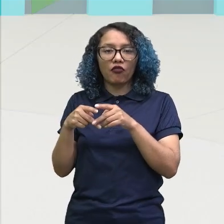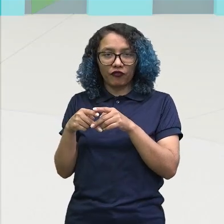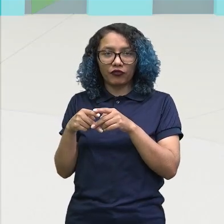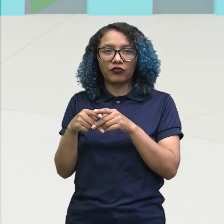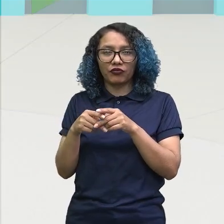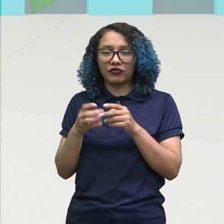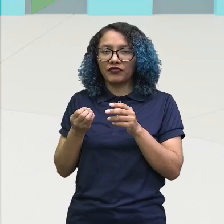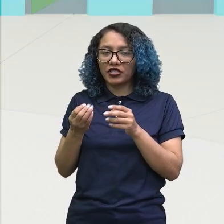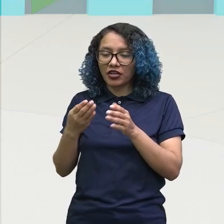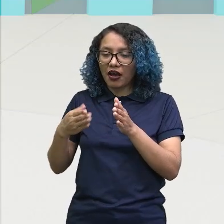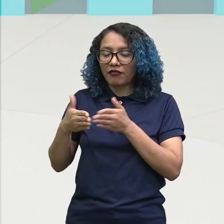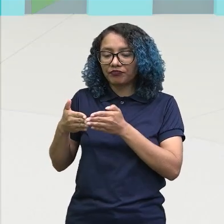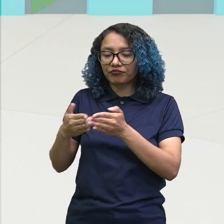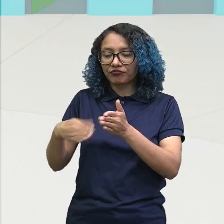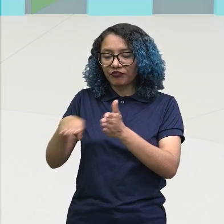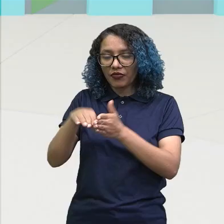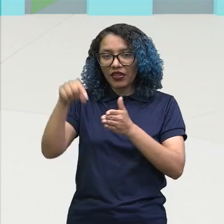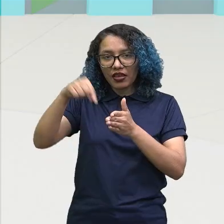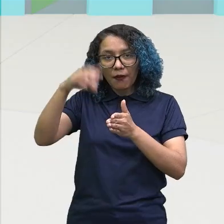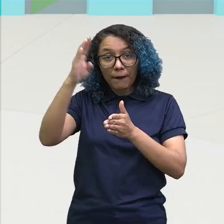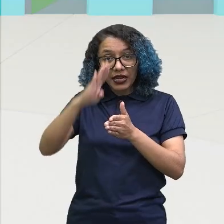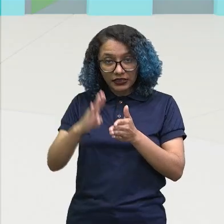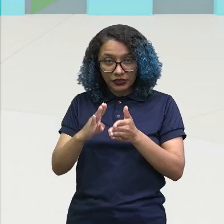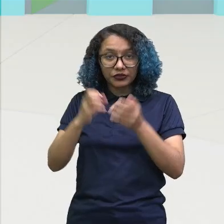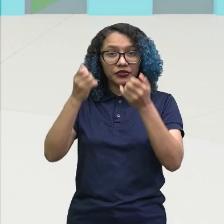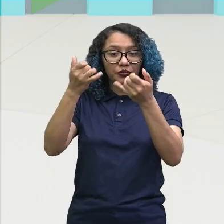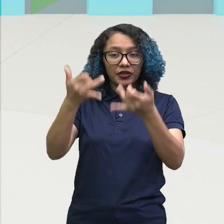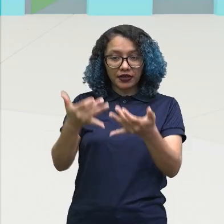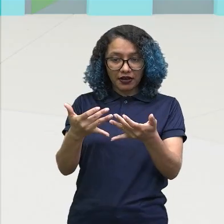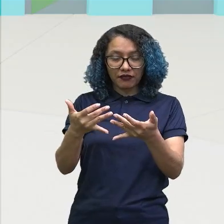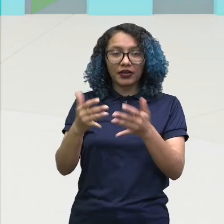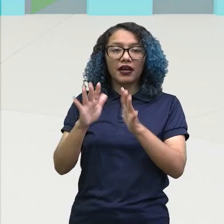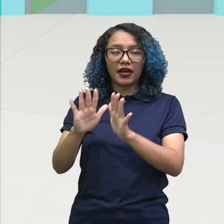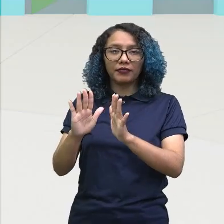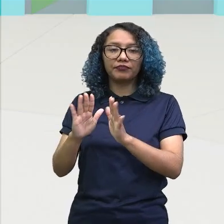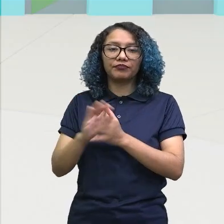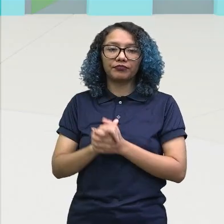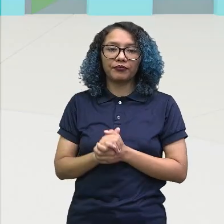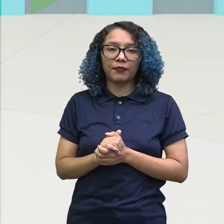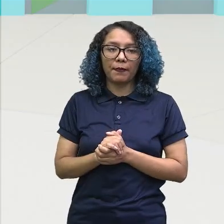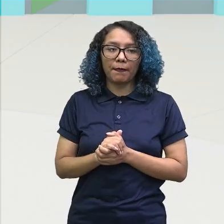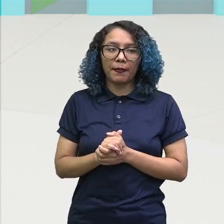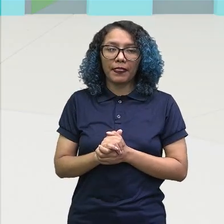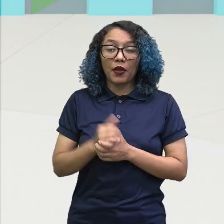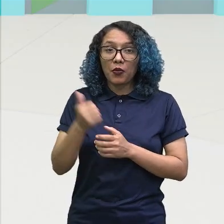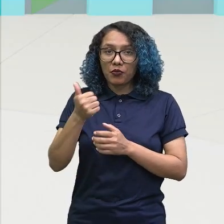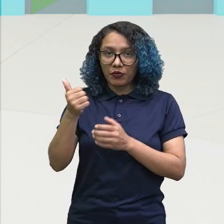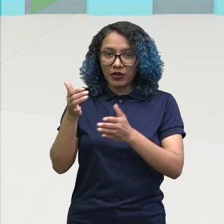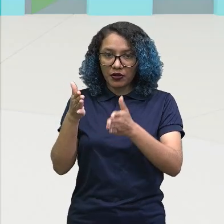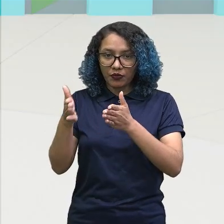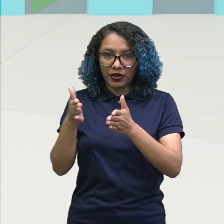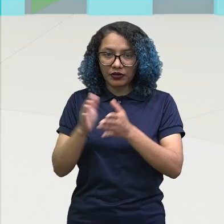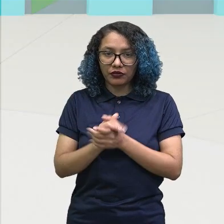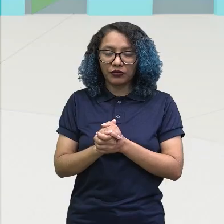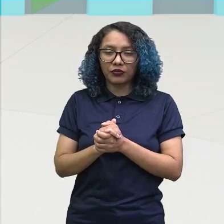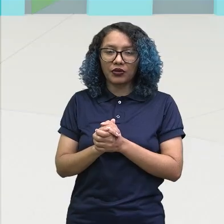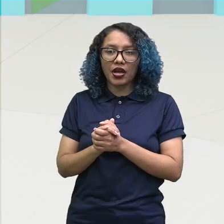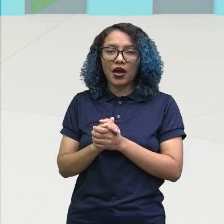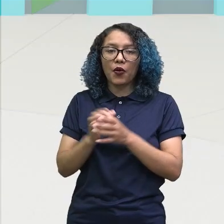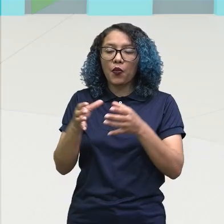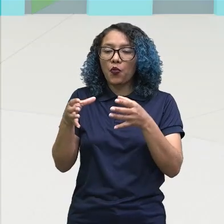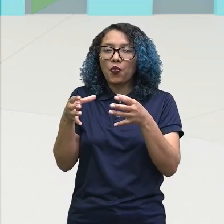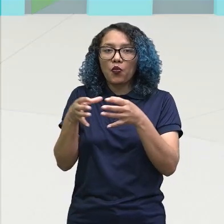que se faziam até aqui, ok? Então, nós temos este primeiro momento, ele não é considerado ainda uma escola